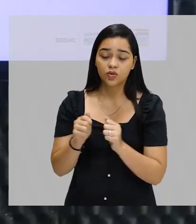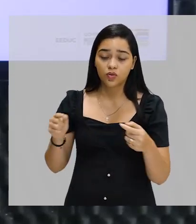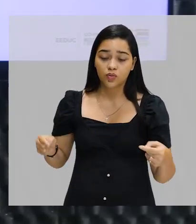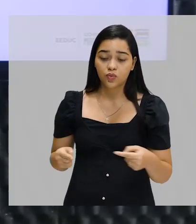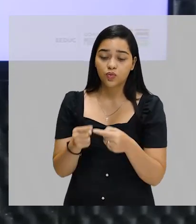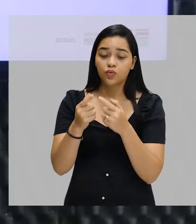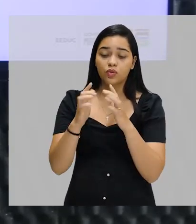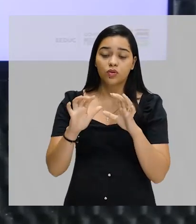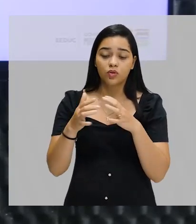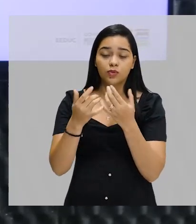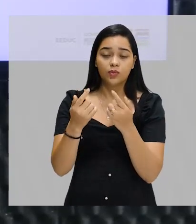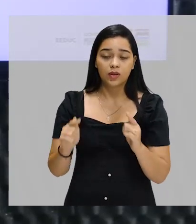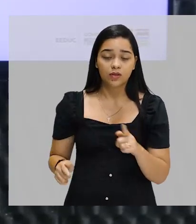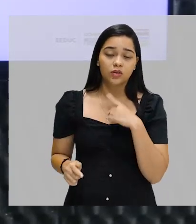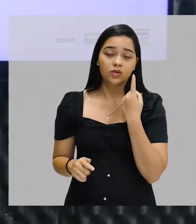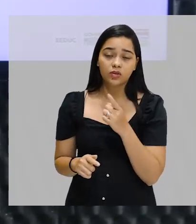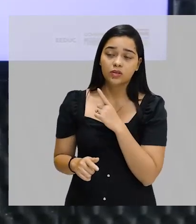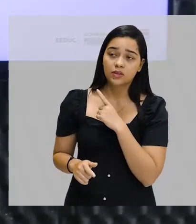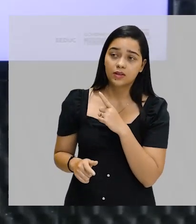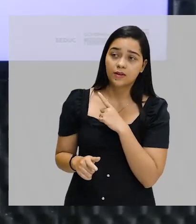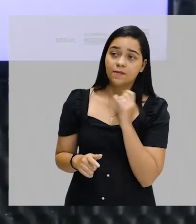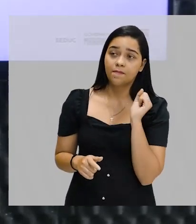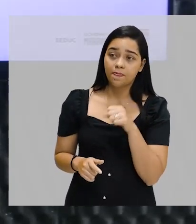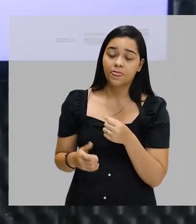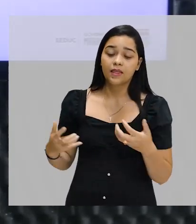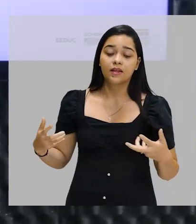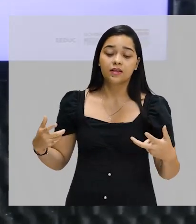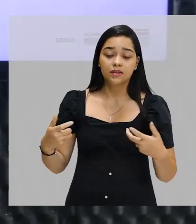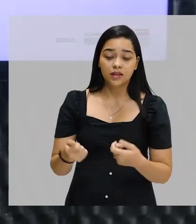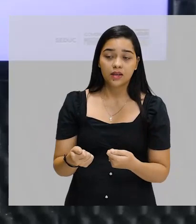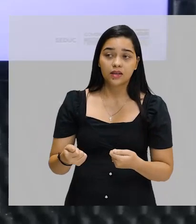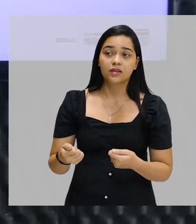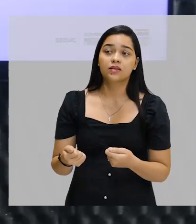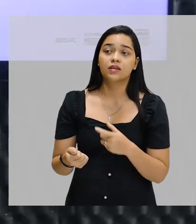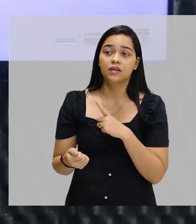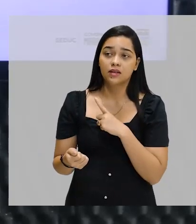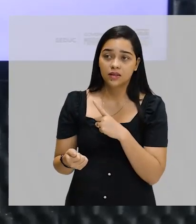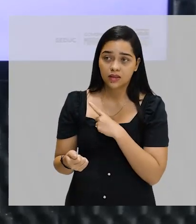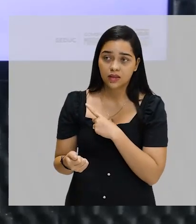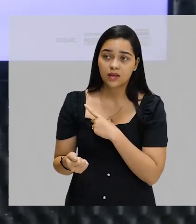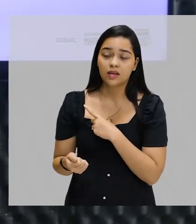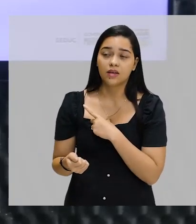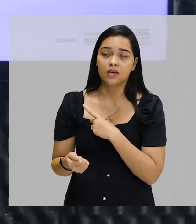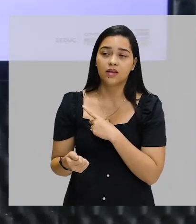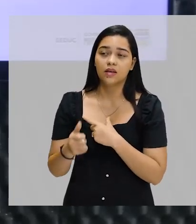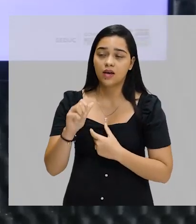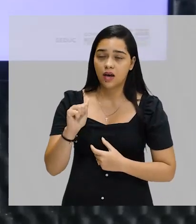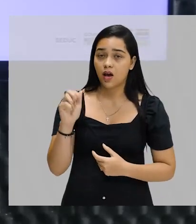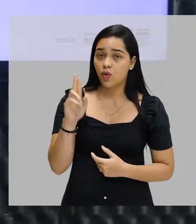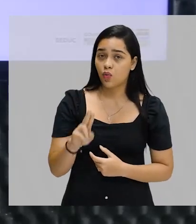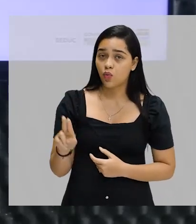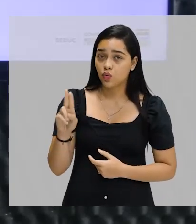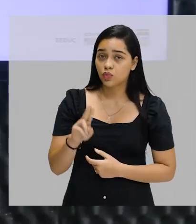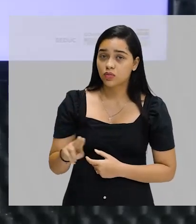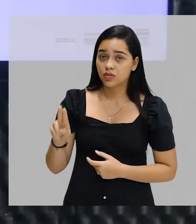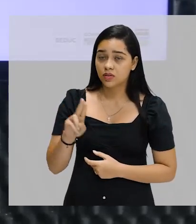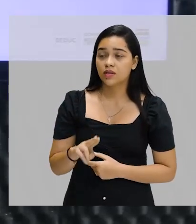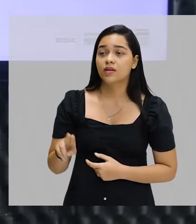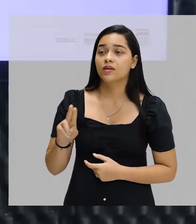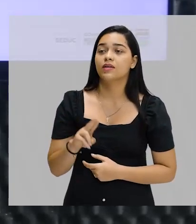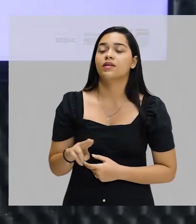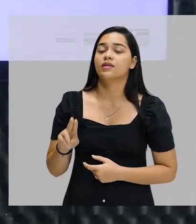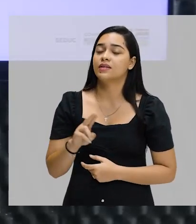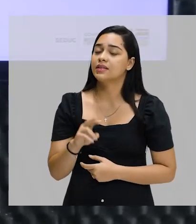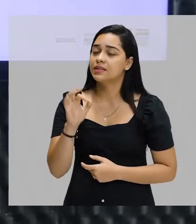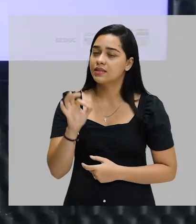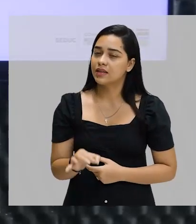classe de palavras que nos dá tanta excelência quando as a utilizamos de forma